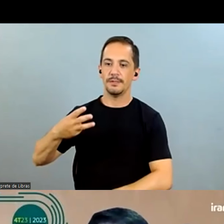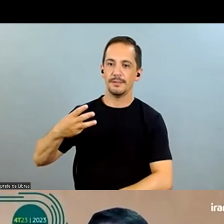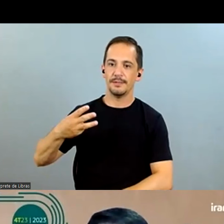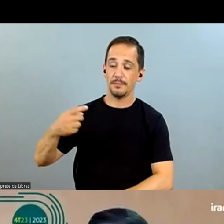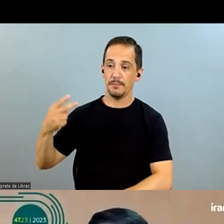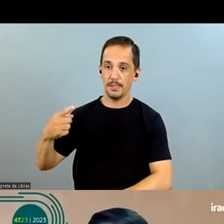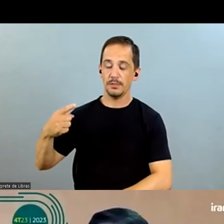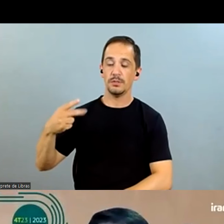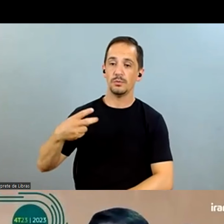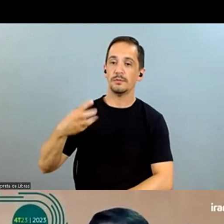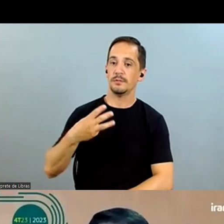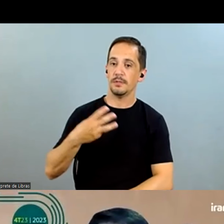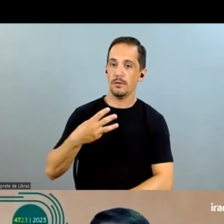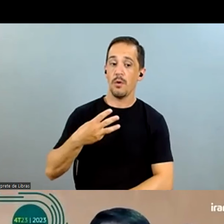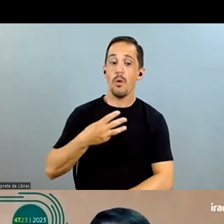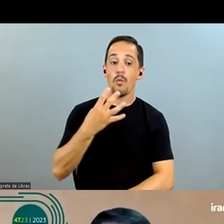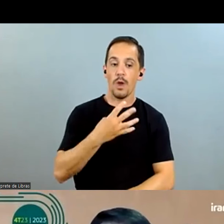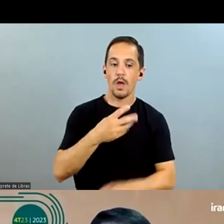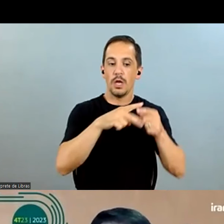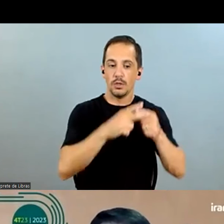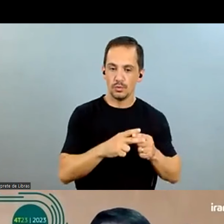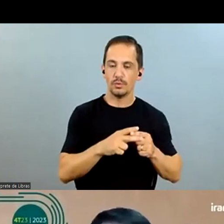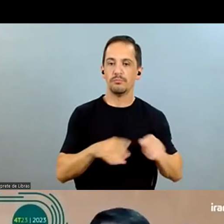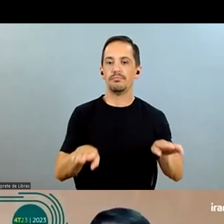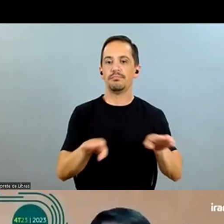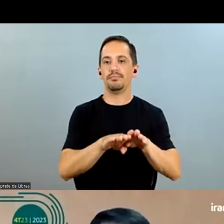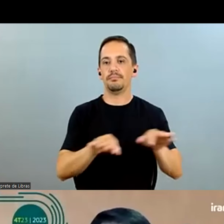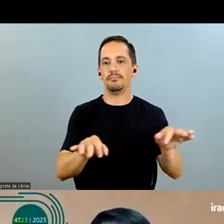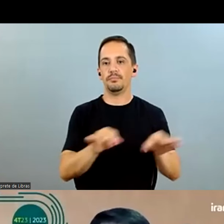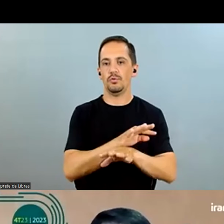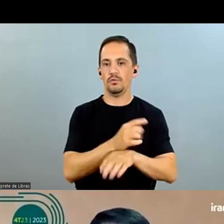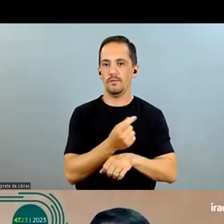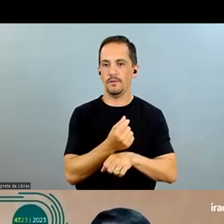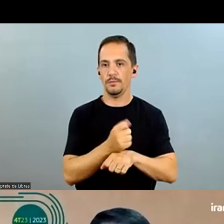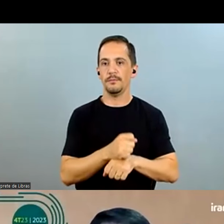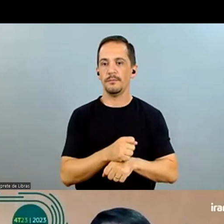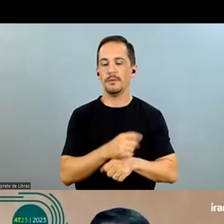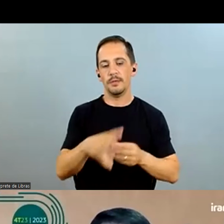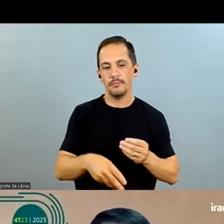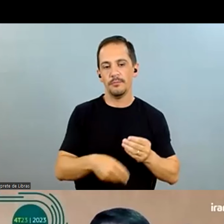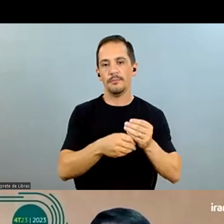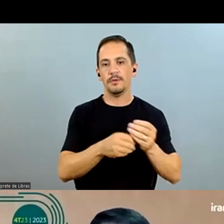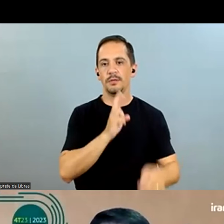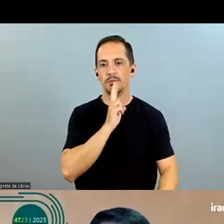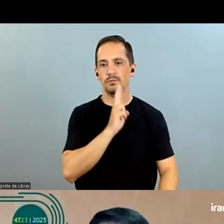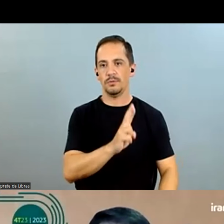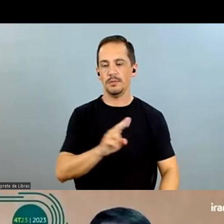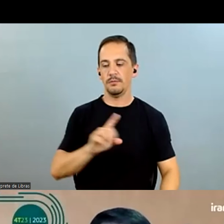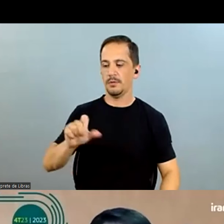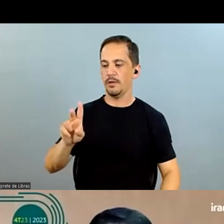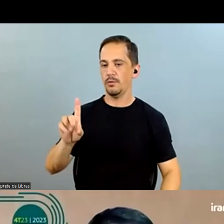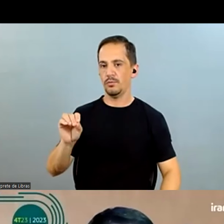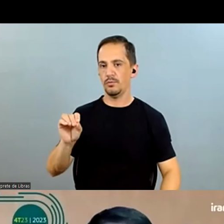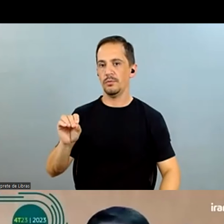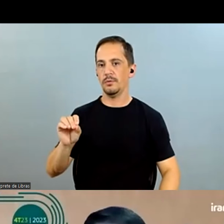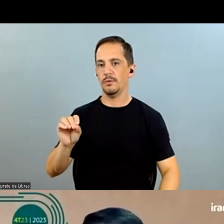o ajuste para fechar o valor e incorporar a a a a o resultado do laudo da empresa terceirizada